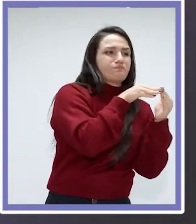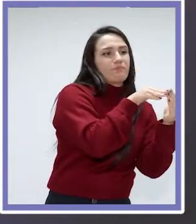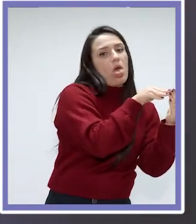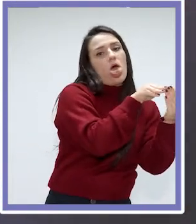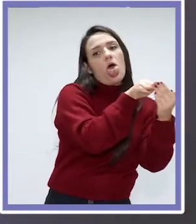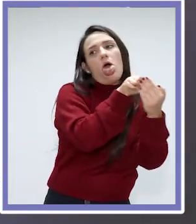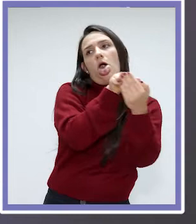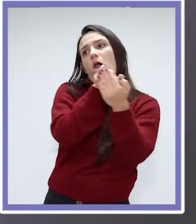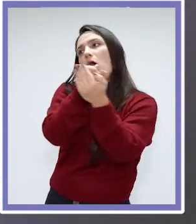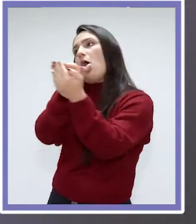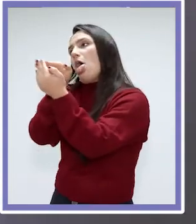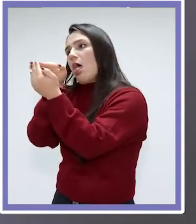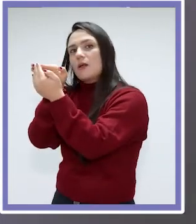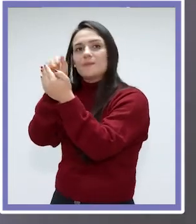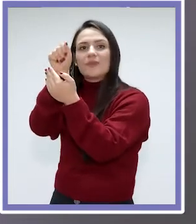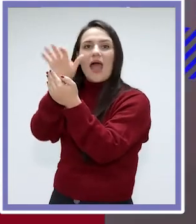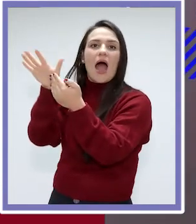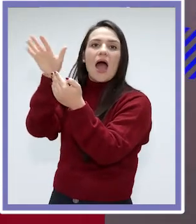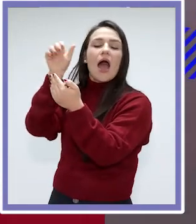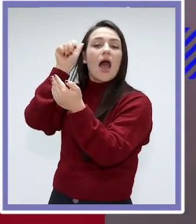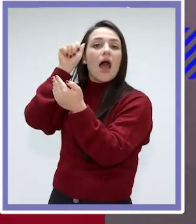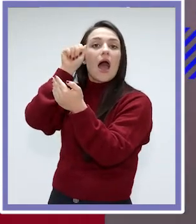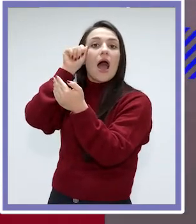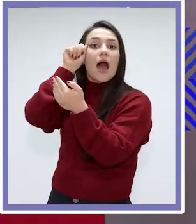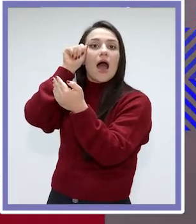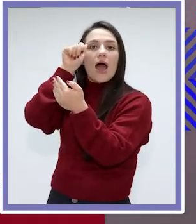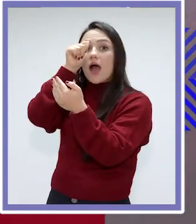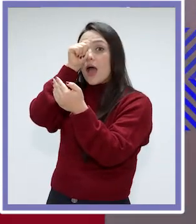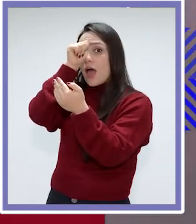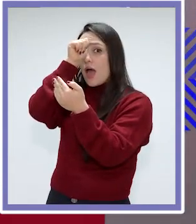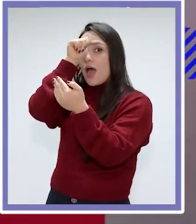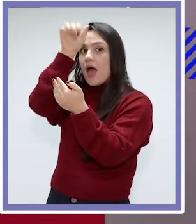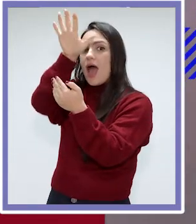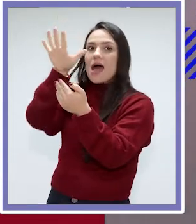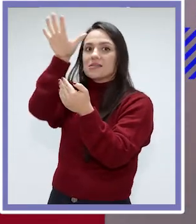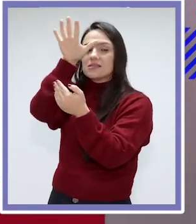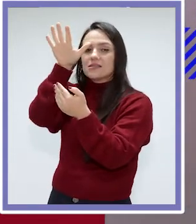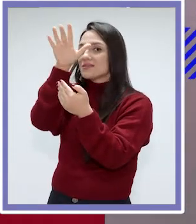aqui. Eu tenho impressão, professor, aí o senhor queria saber a opinião do senhor,